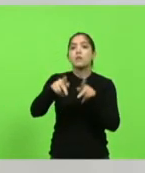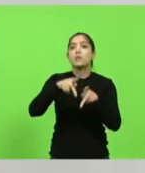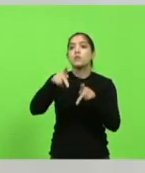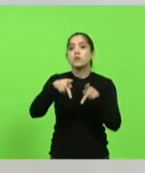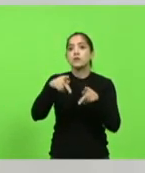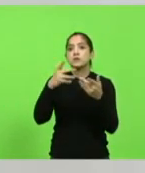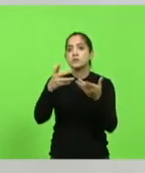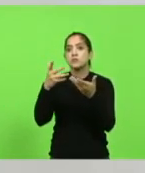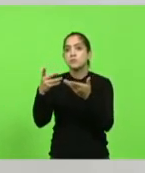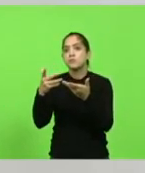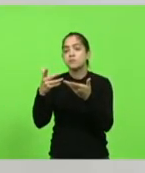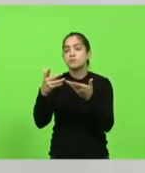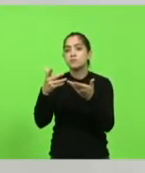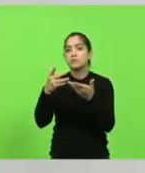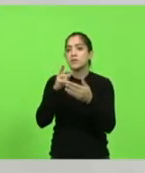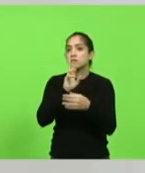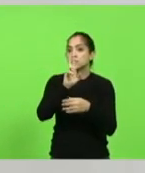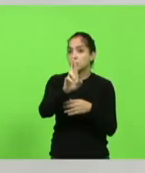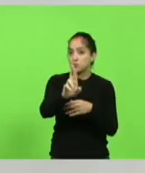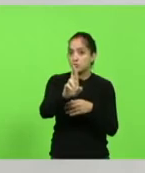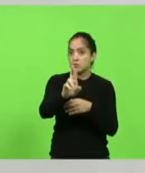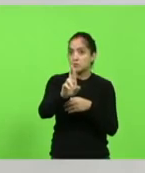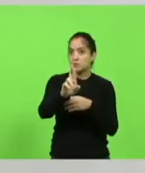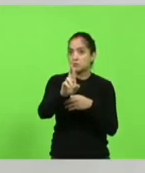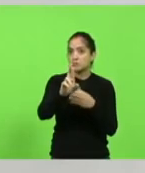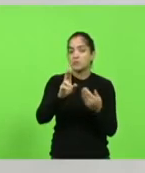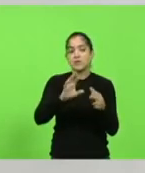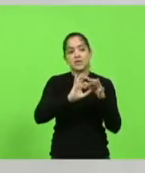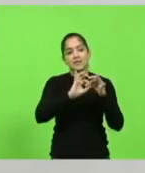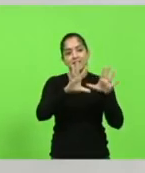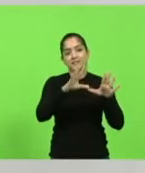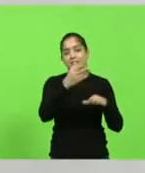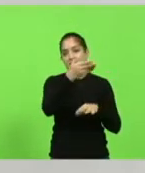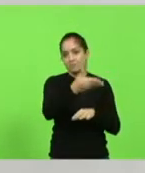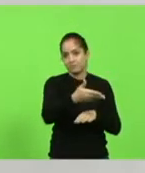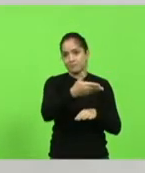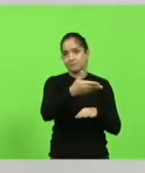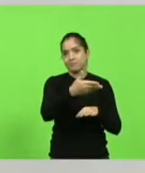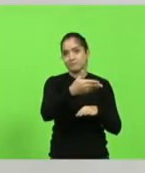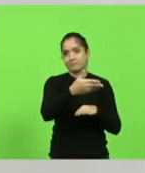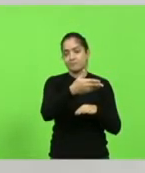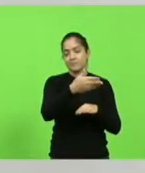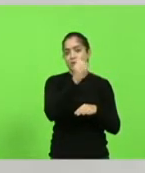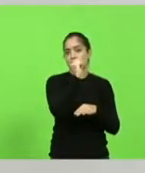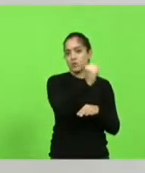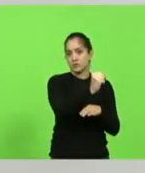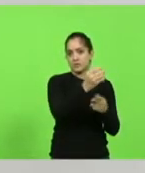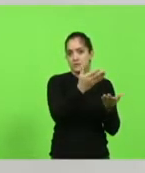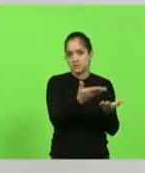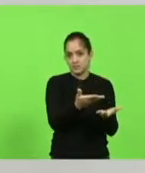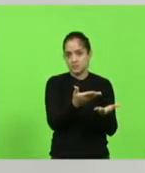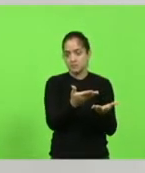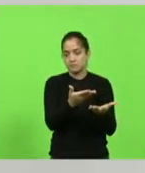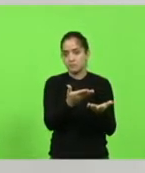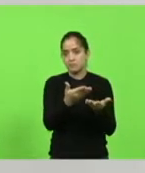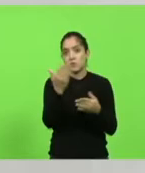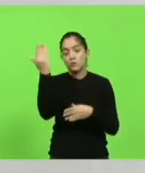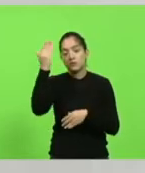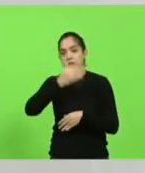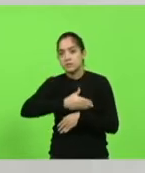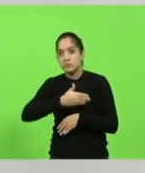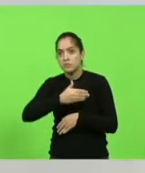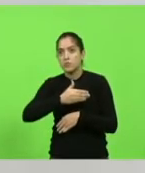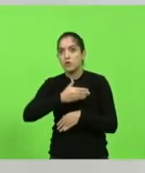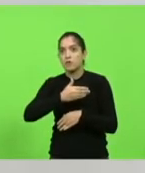Sopelsa? A rua falou para soltar o assassino. Essa é a prova